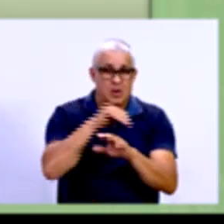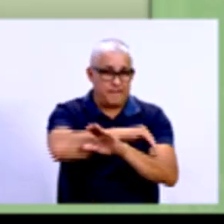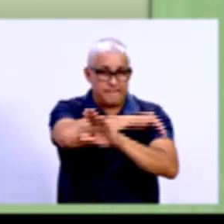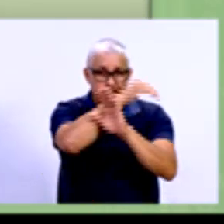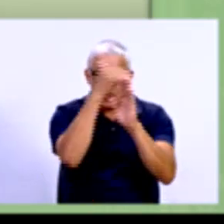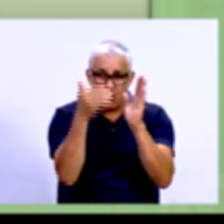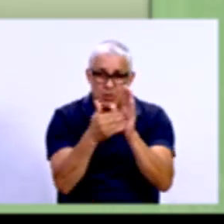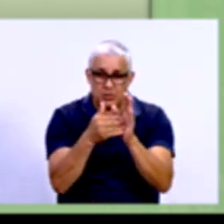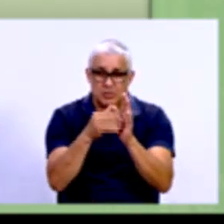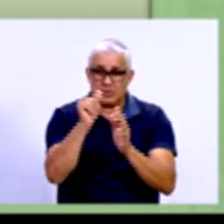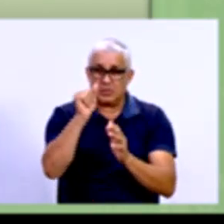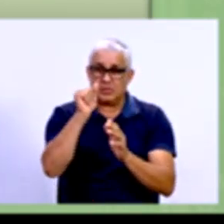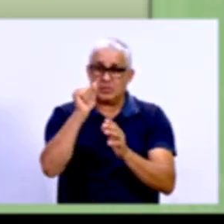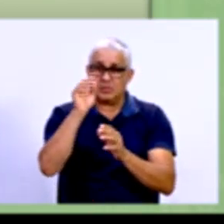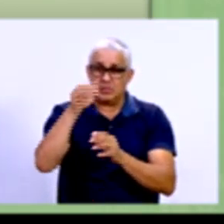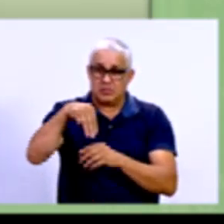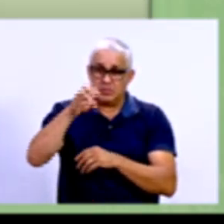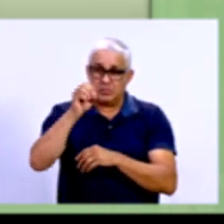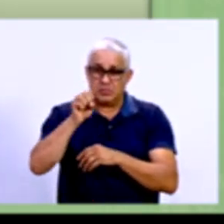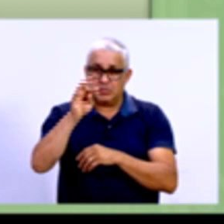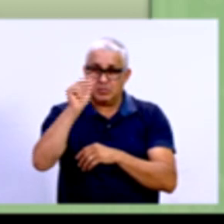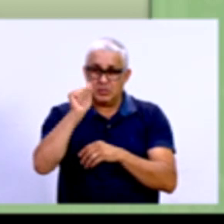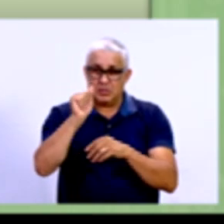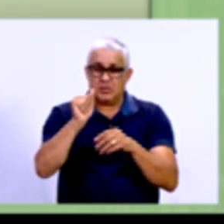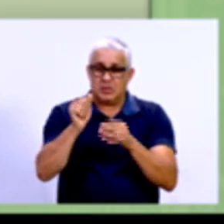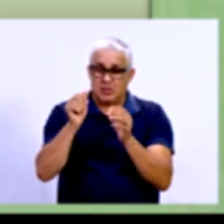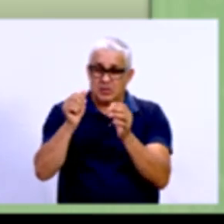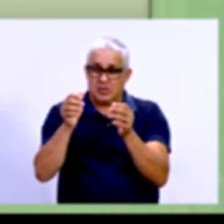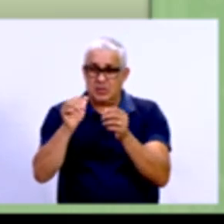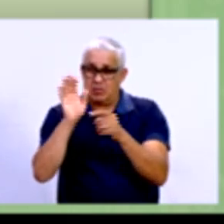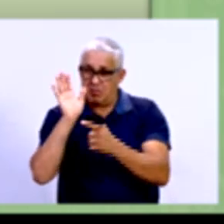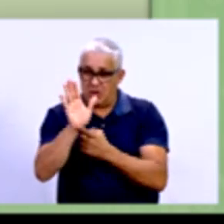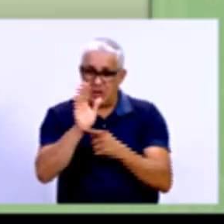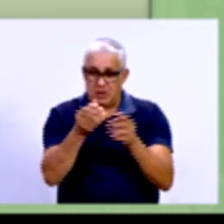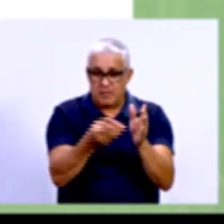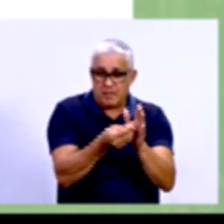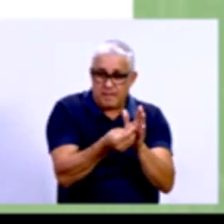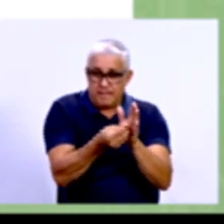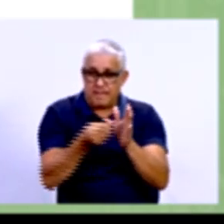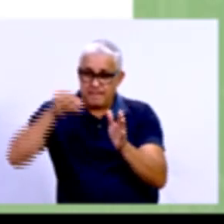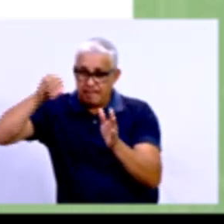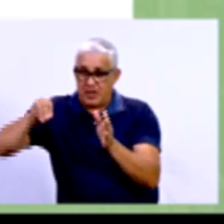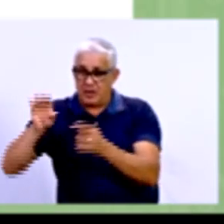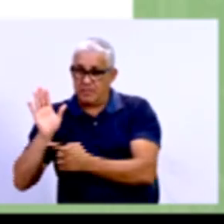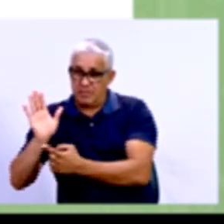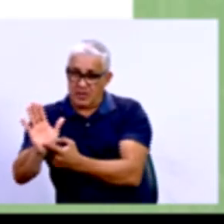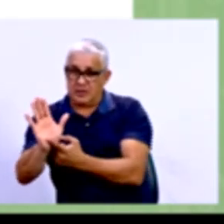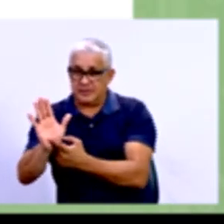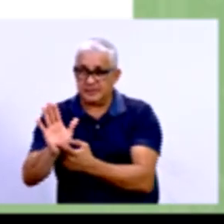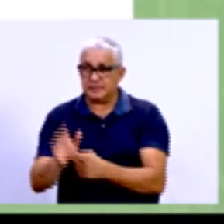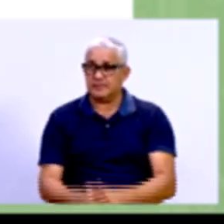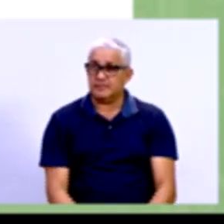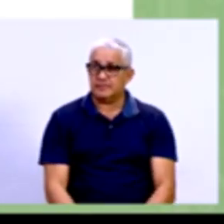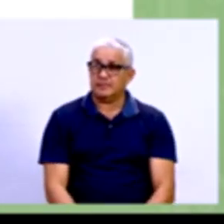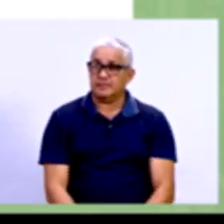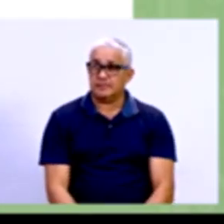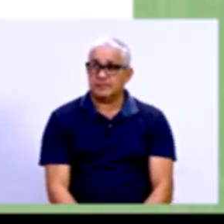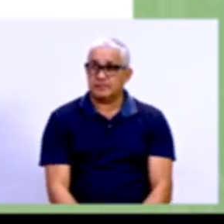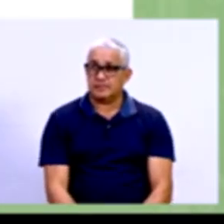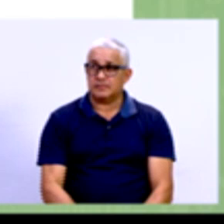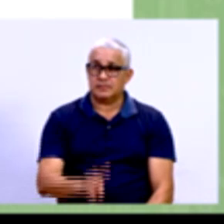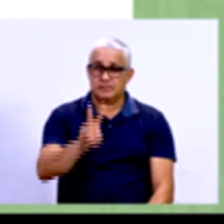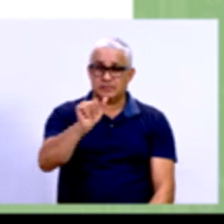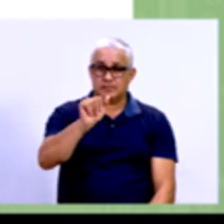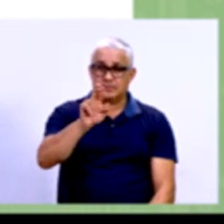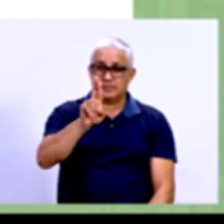e a amostra é uma parte que a gente vai tirar desse todo, tá? Elementos e